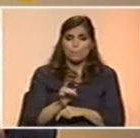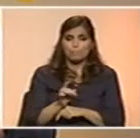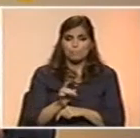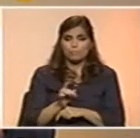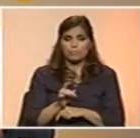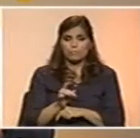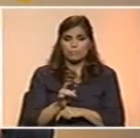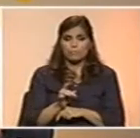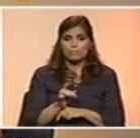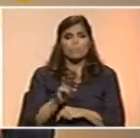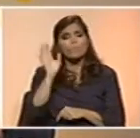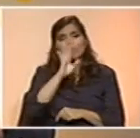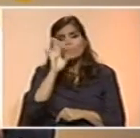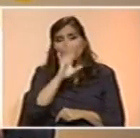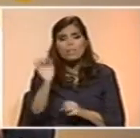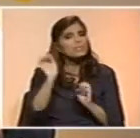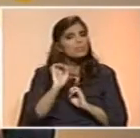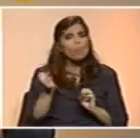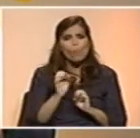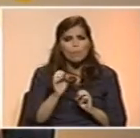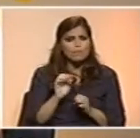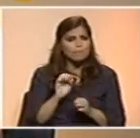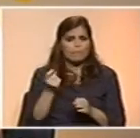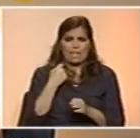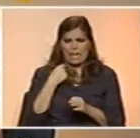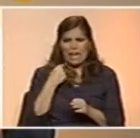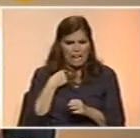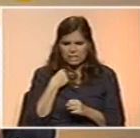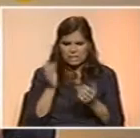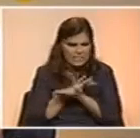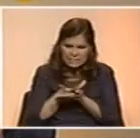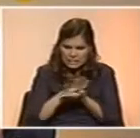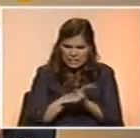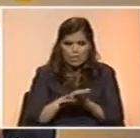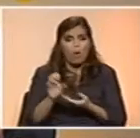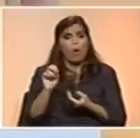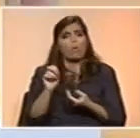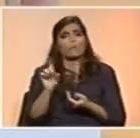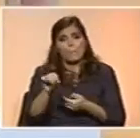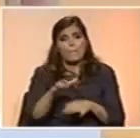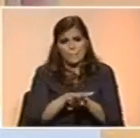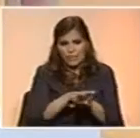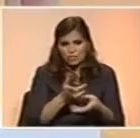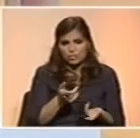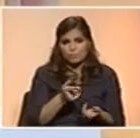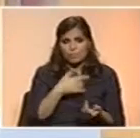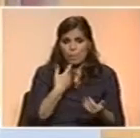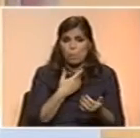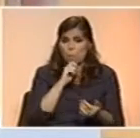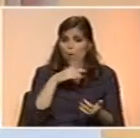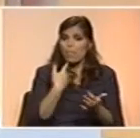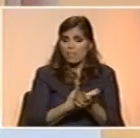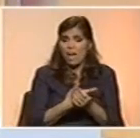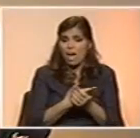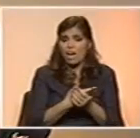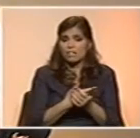E a ausência total de carne na alimentação ou de peixe pode trazer desequilíbrios também? Sim,